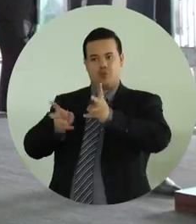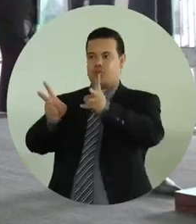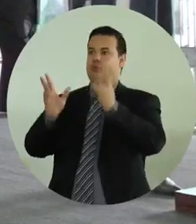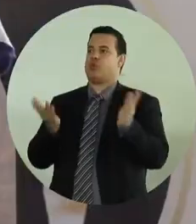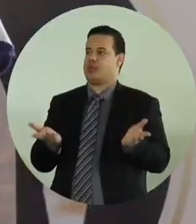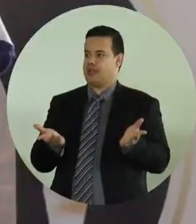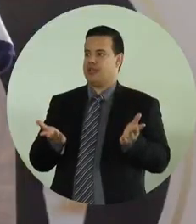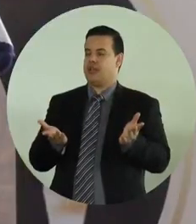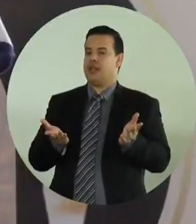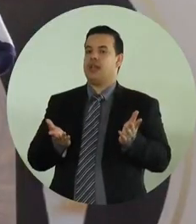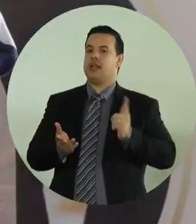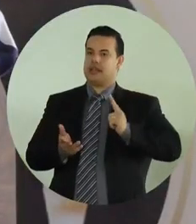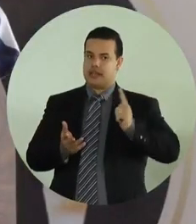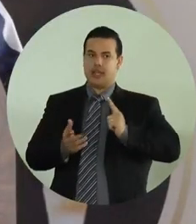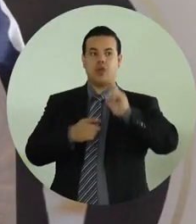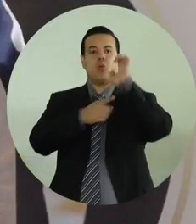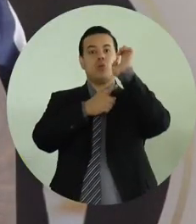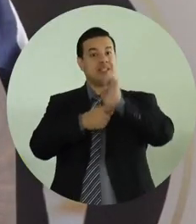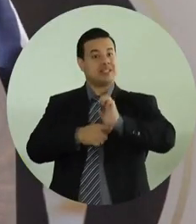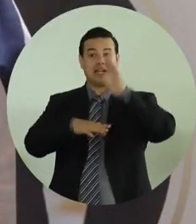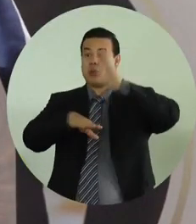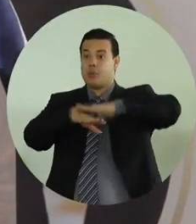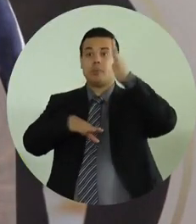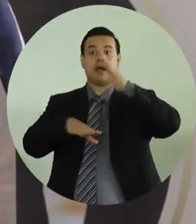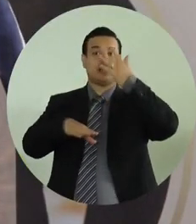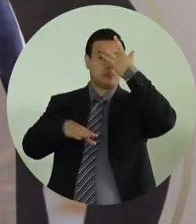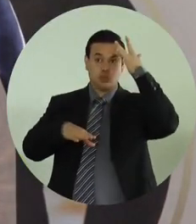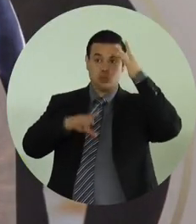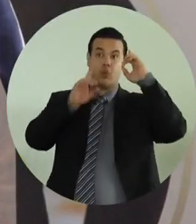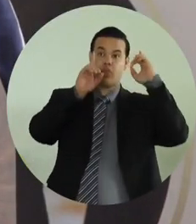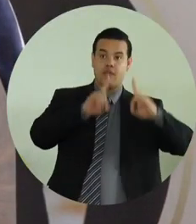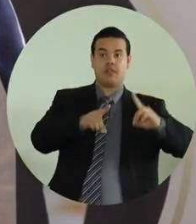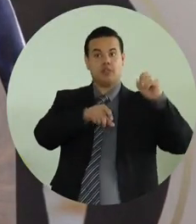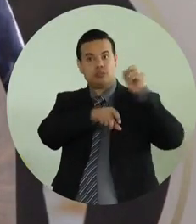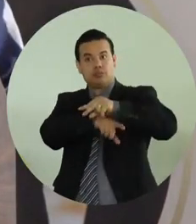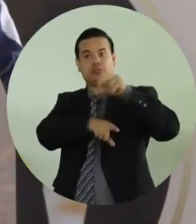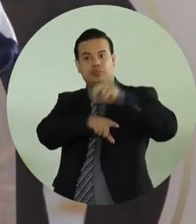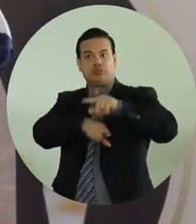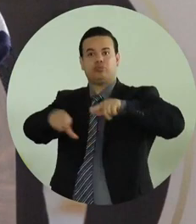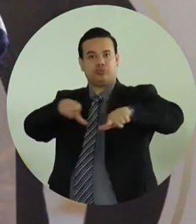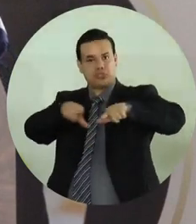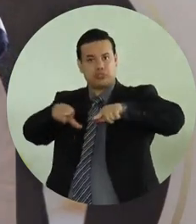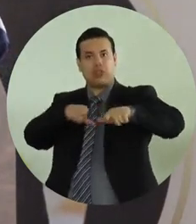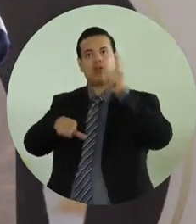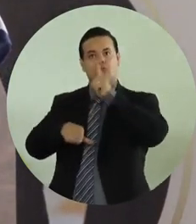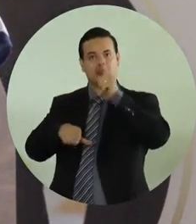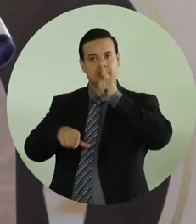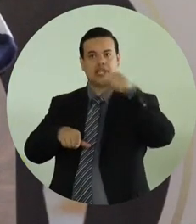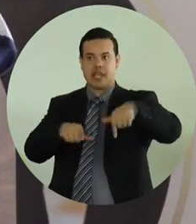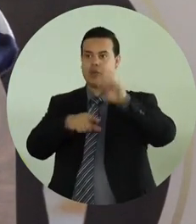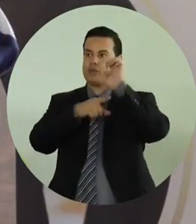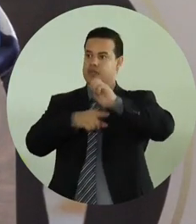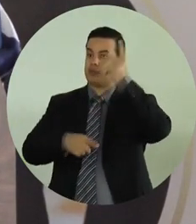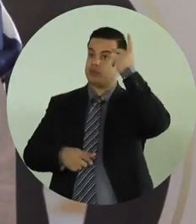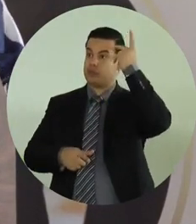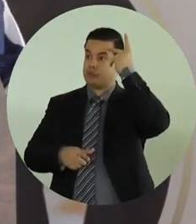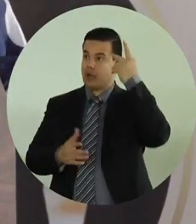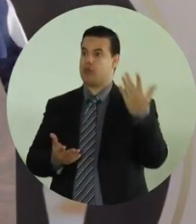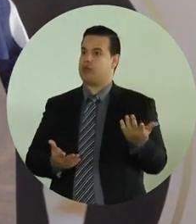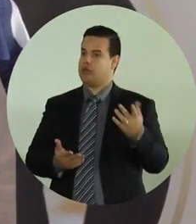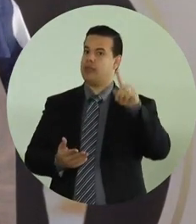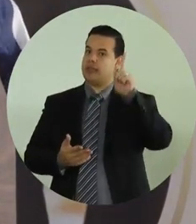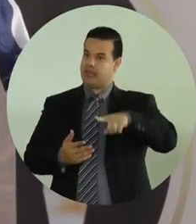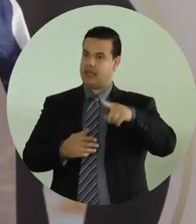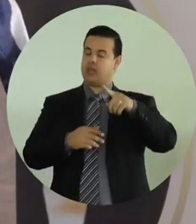continua sendo o Estado que mais emprega pessoas com deficiência. Nós continuamos sendo uma grande